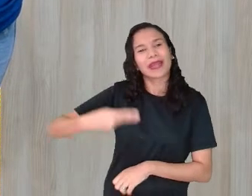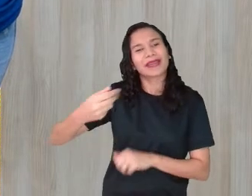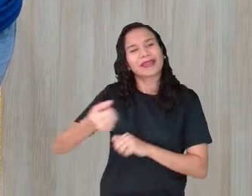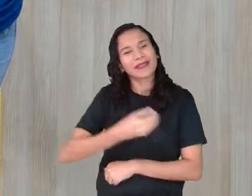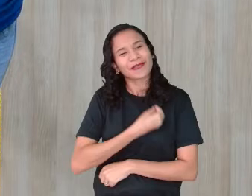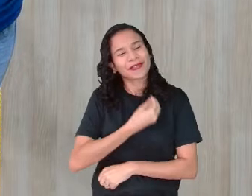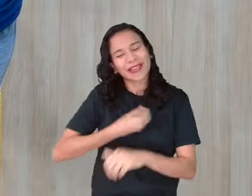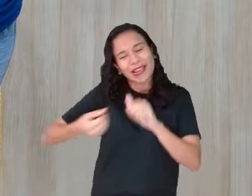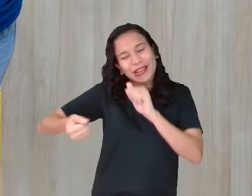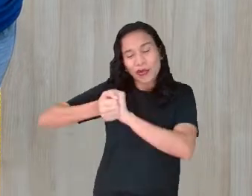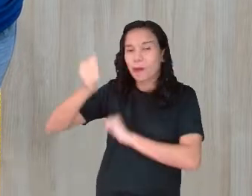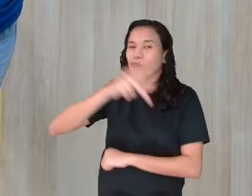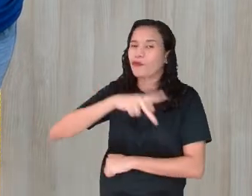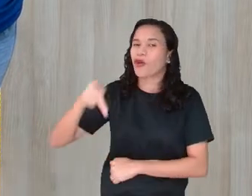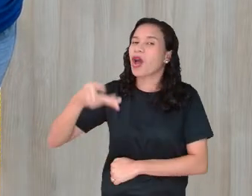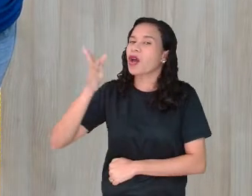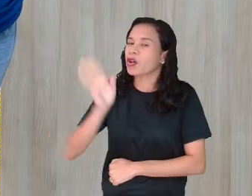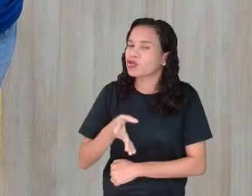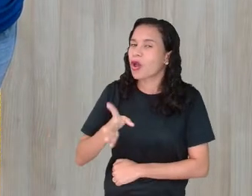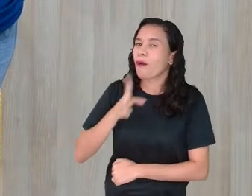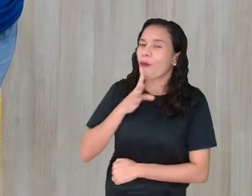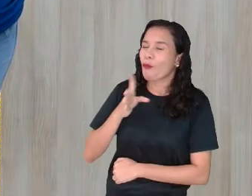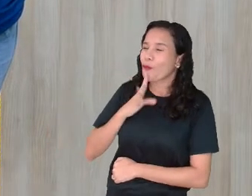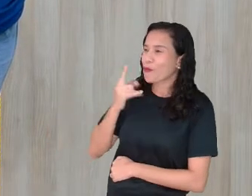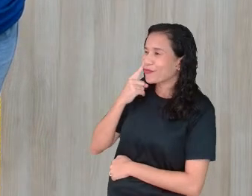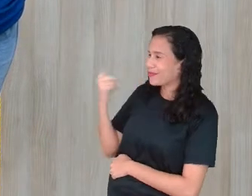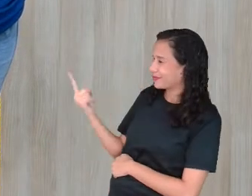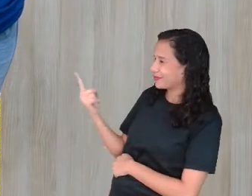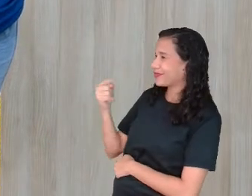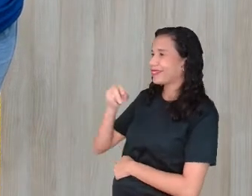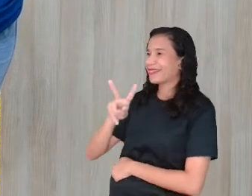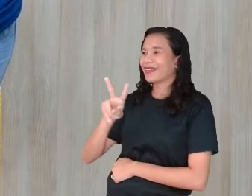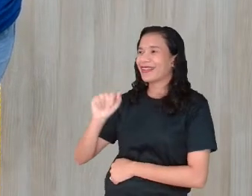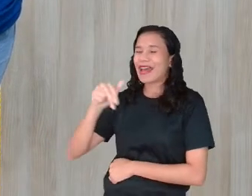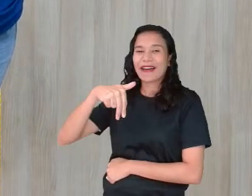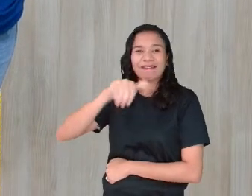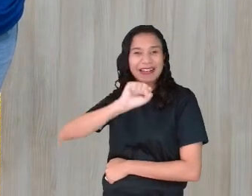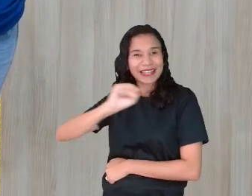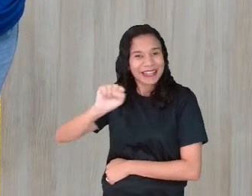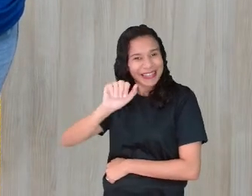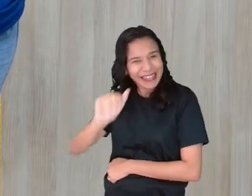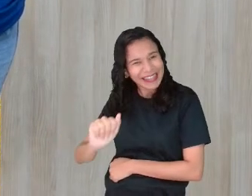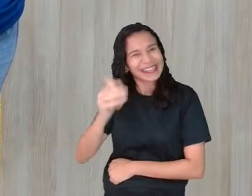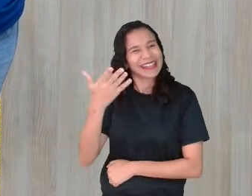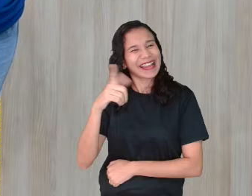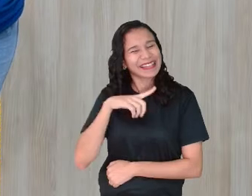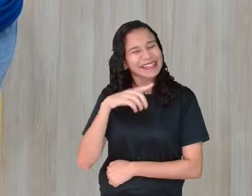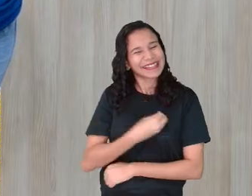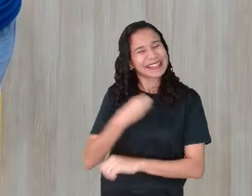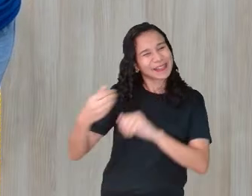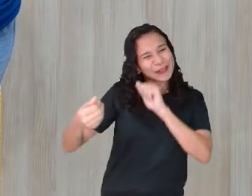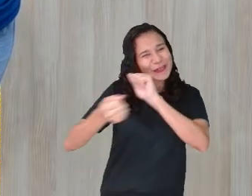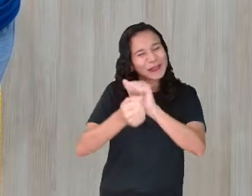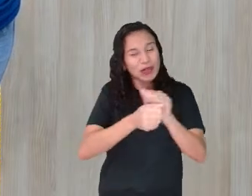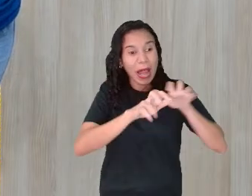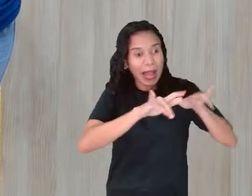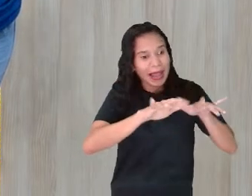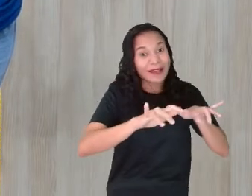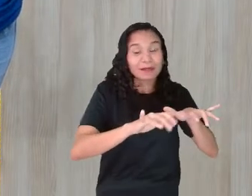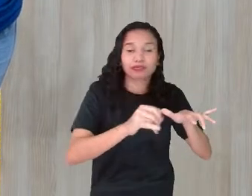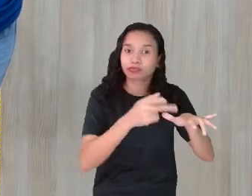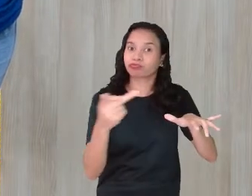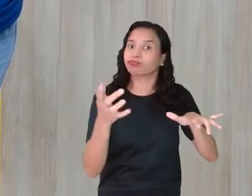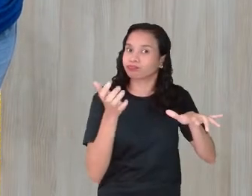uma professora que vocês já conhecem, que é a professora Vanessa. A professora Vanessa está aí no chat, se